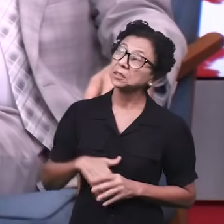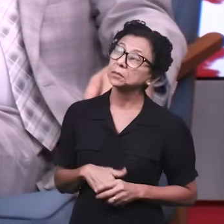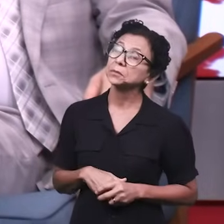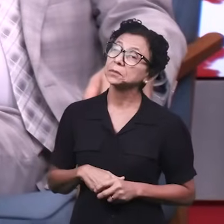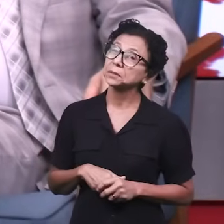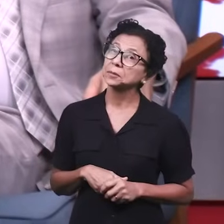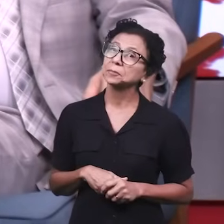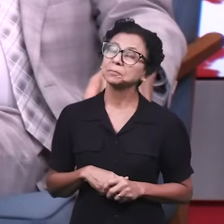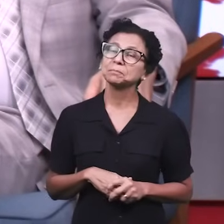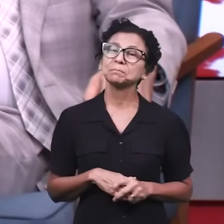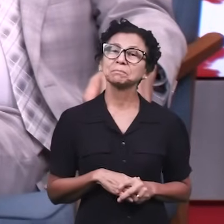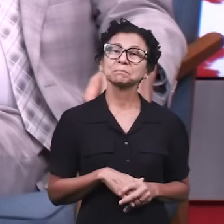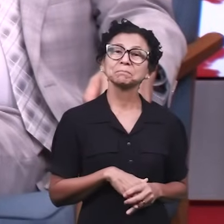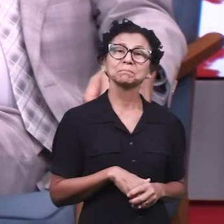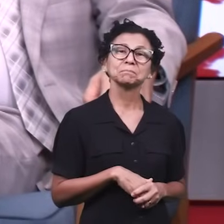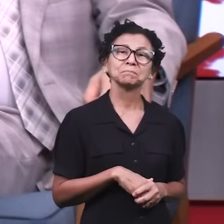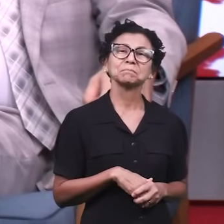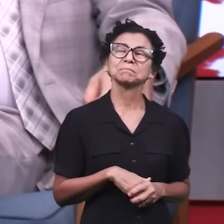Deus